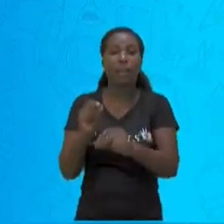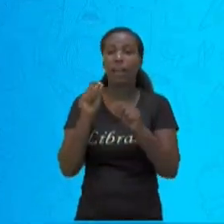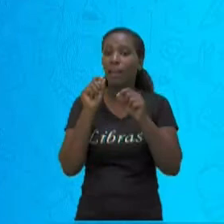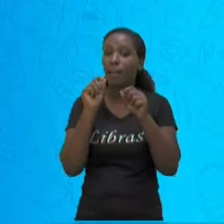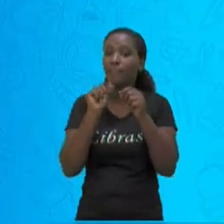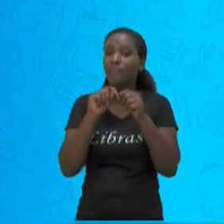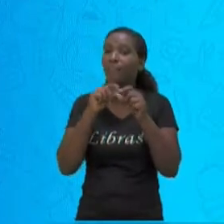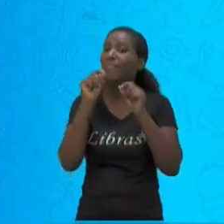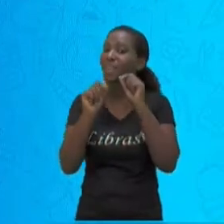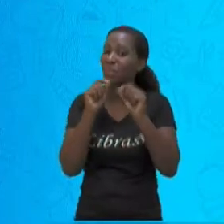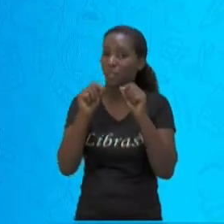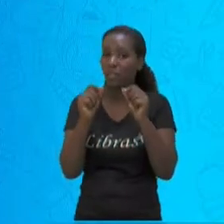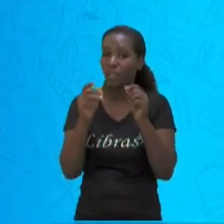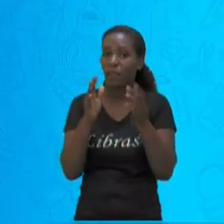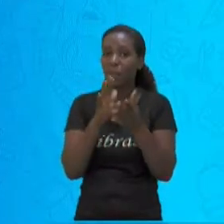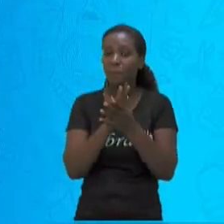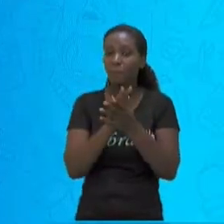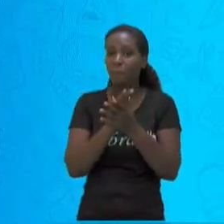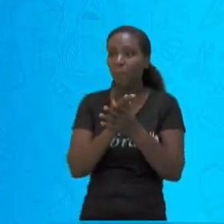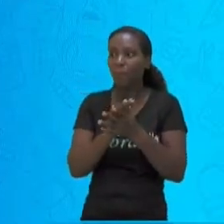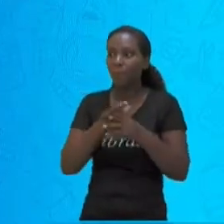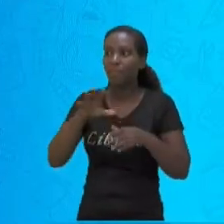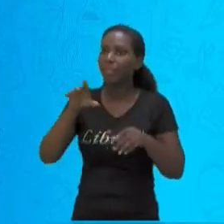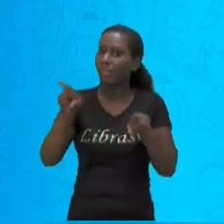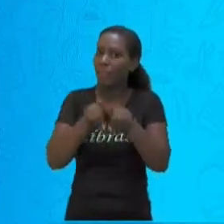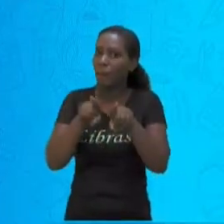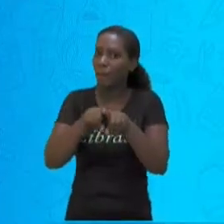os negros lá da África.